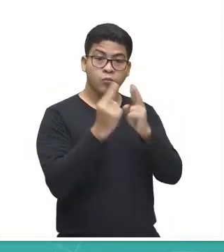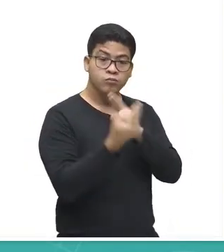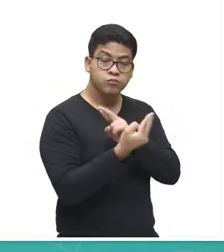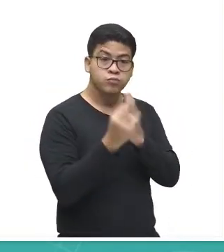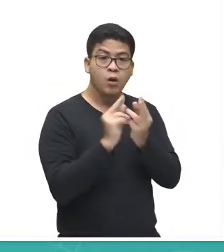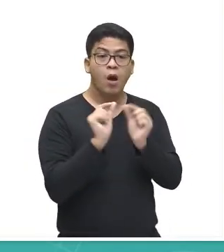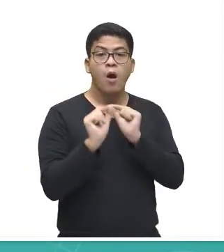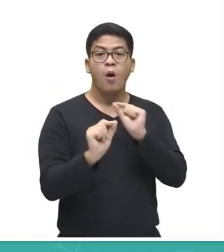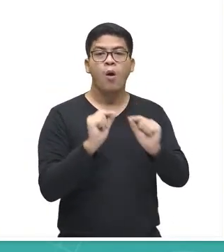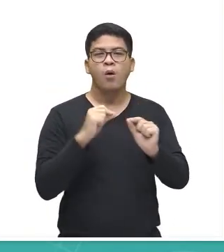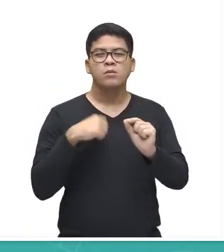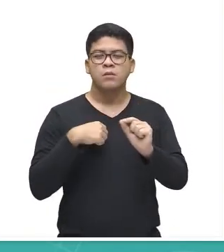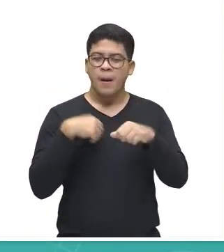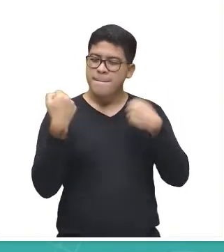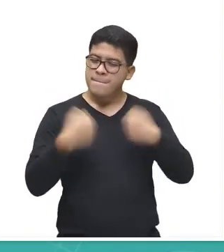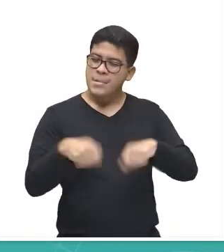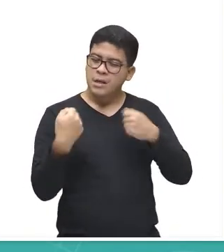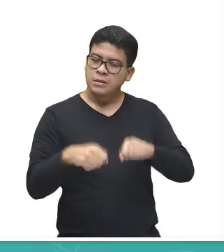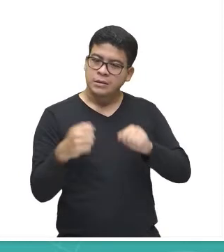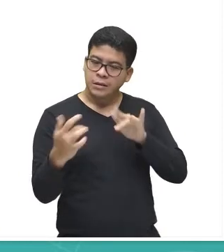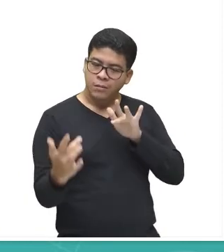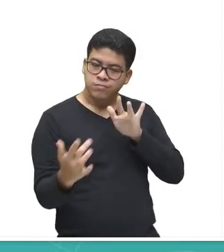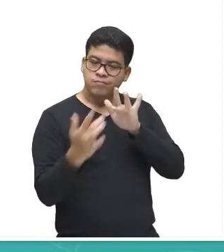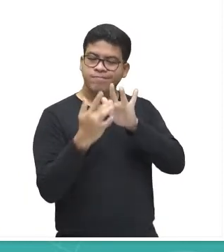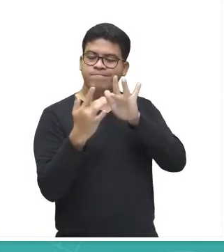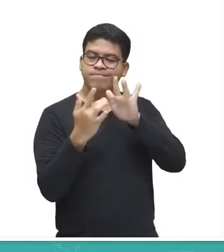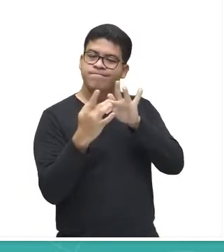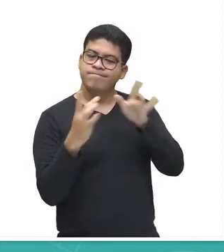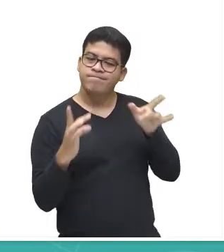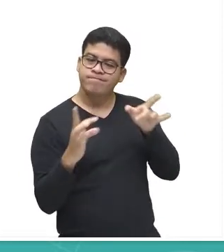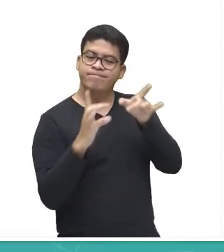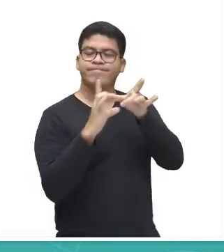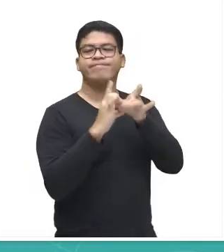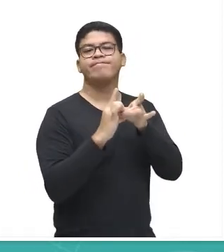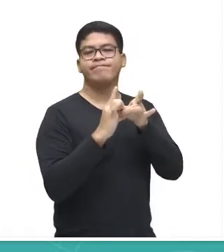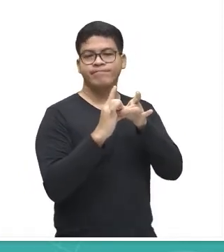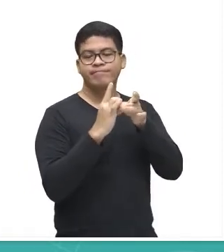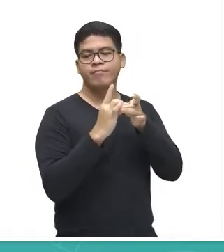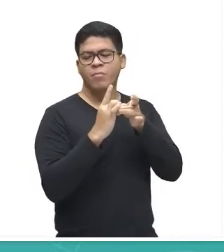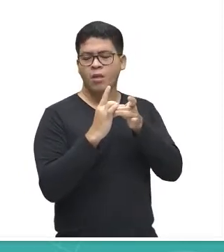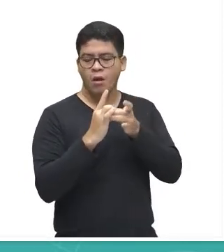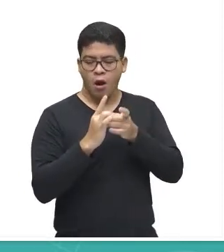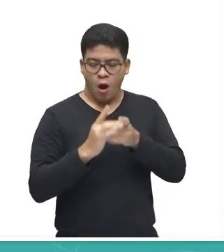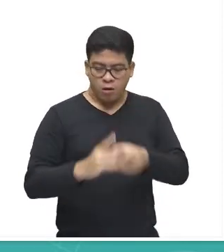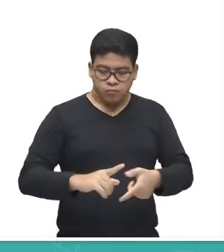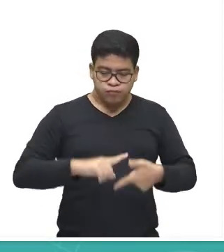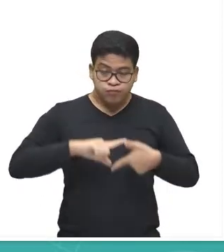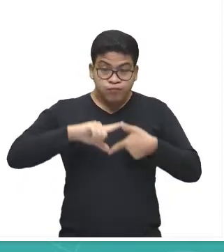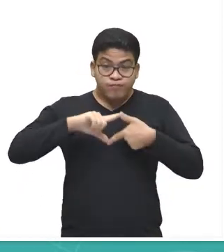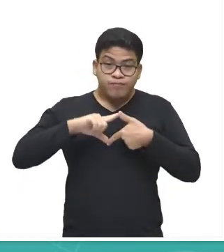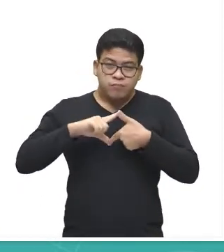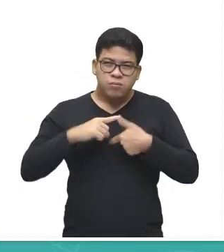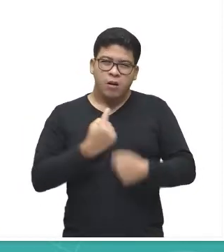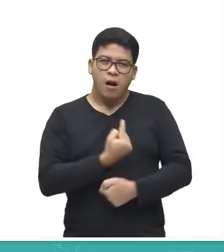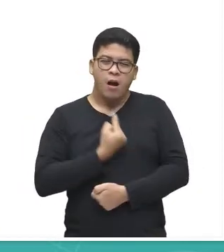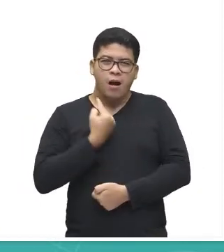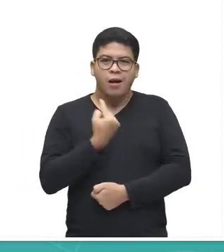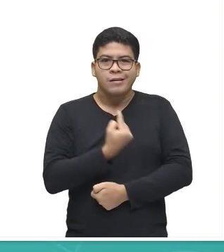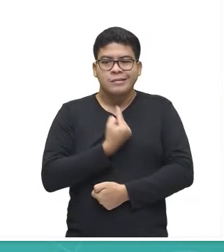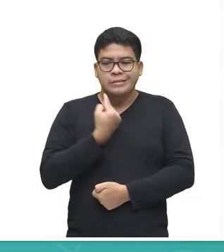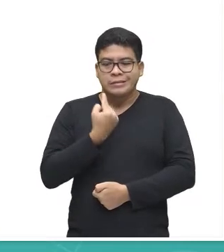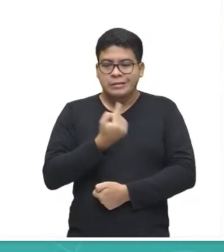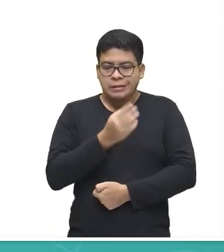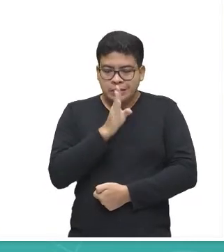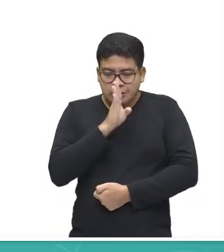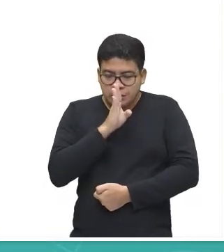a conexão. E isso também leva ao quê? Leva ao isolamento, né? O adolescente, ele costuma ficar isolado,